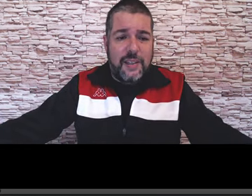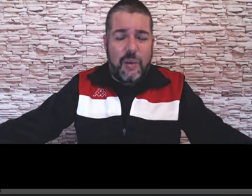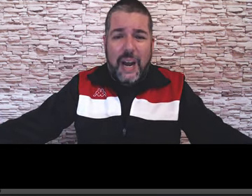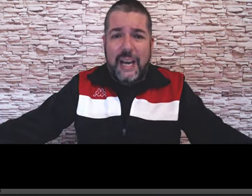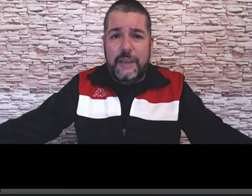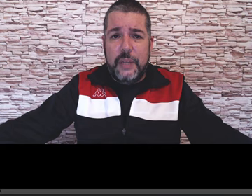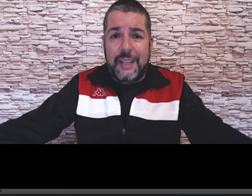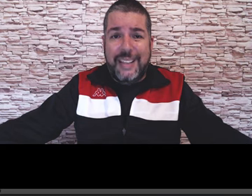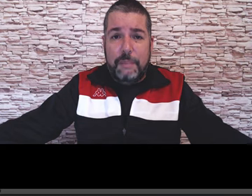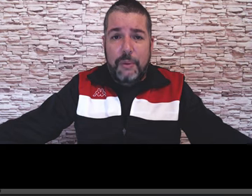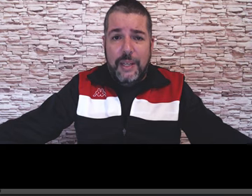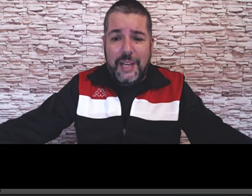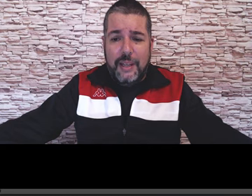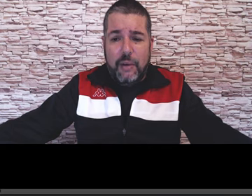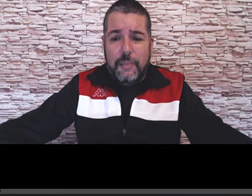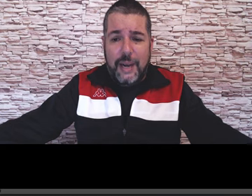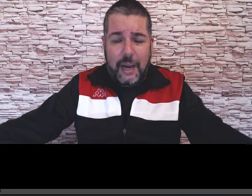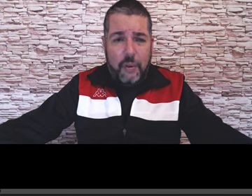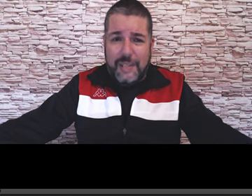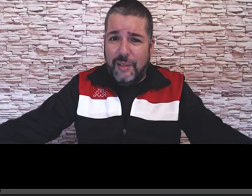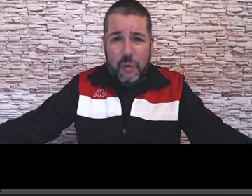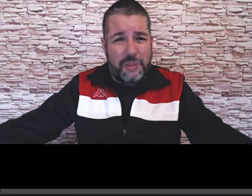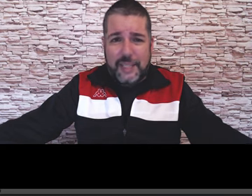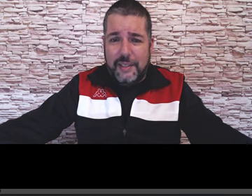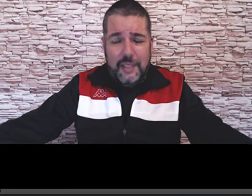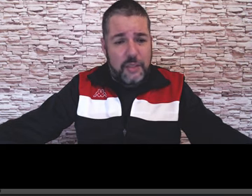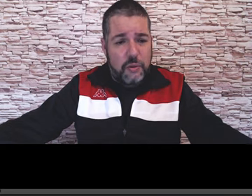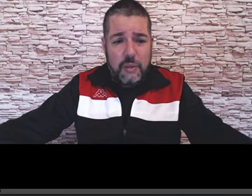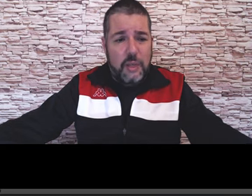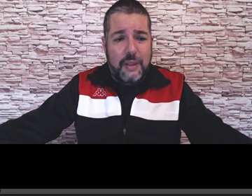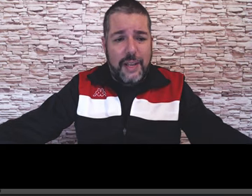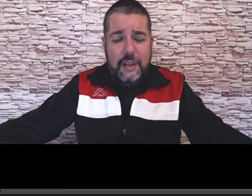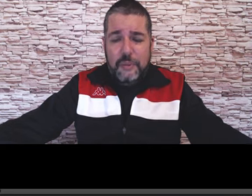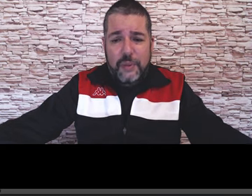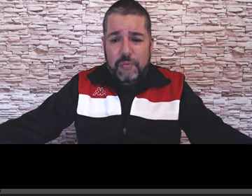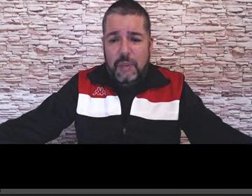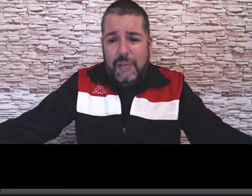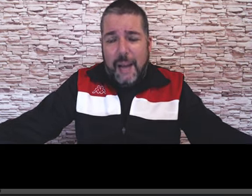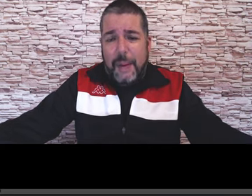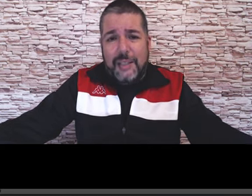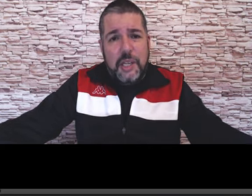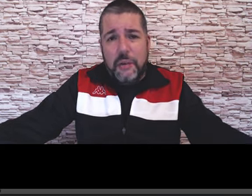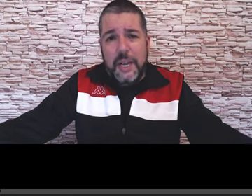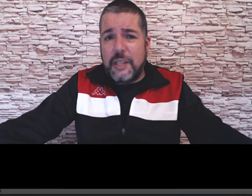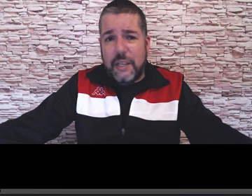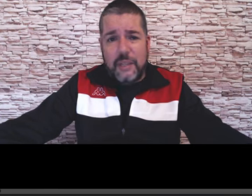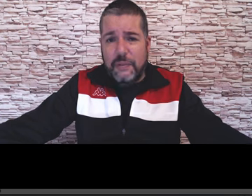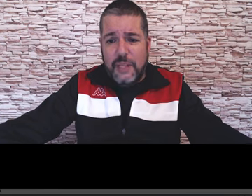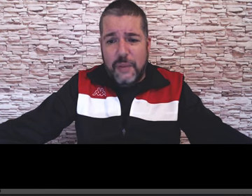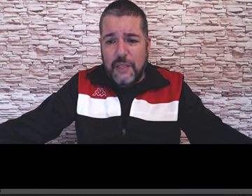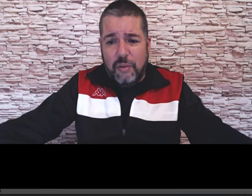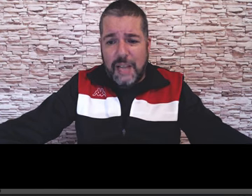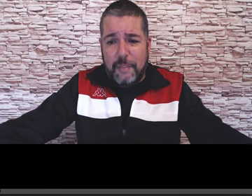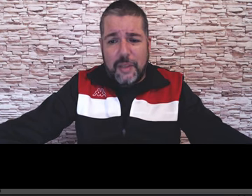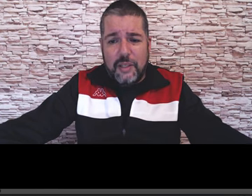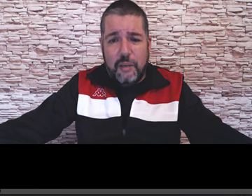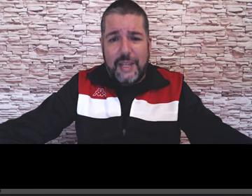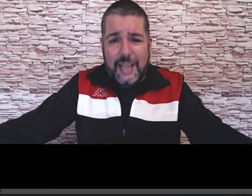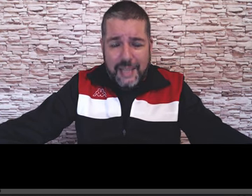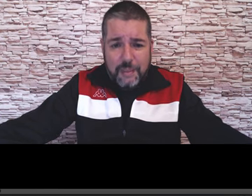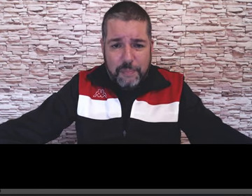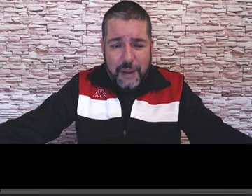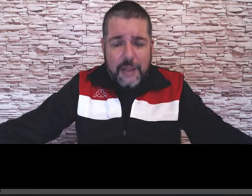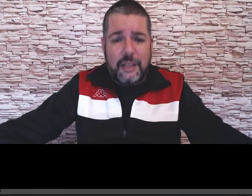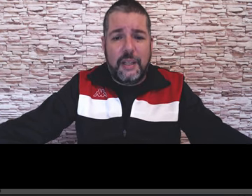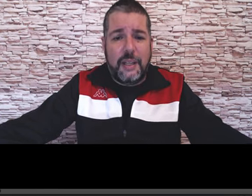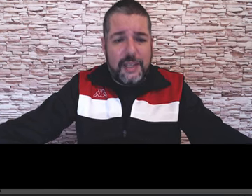infelizmente, se iguala na política neoliberal, assim como Tarcísio, né? Não dá para distinguir, gente. Infelizmente, não dá para distinguir